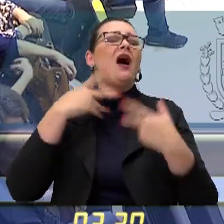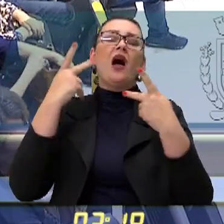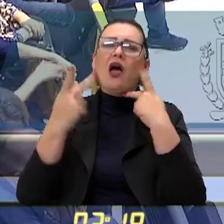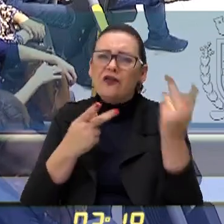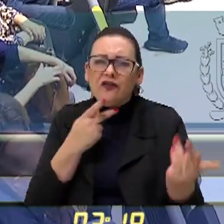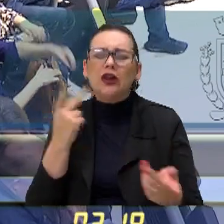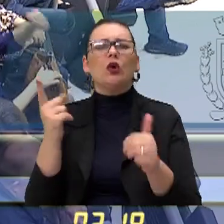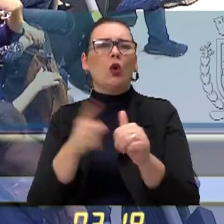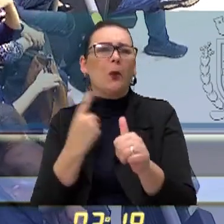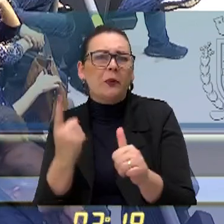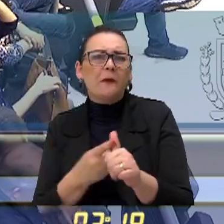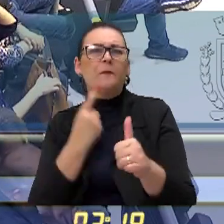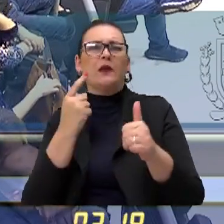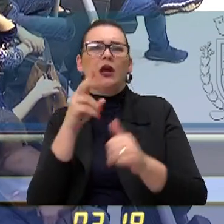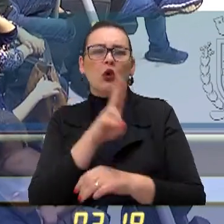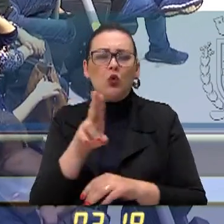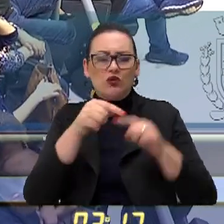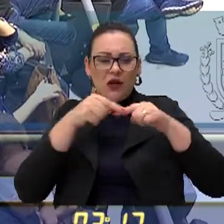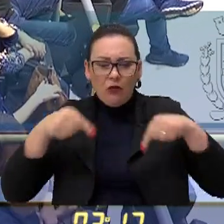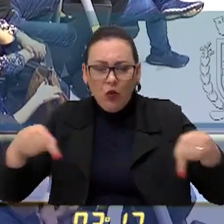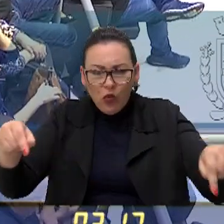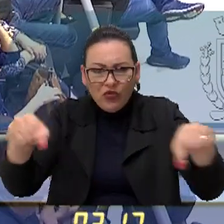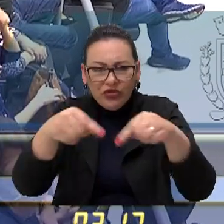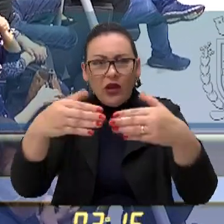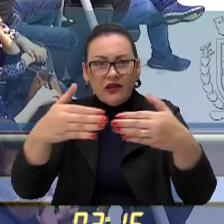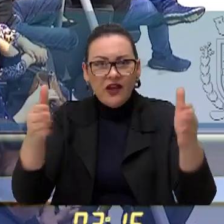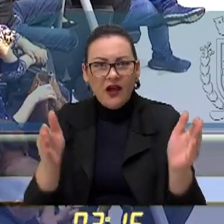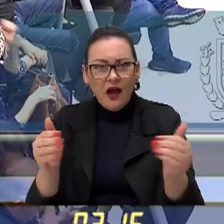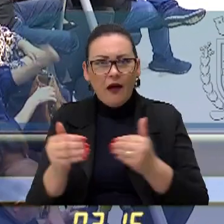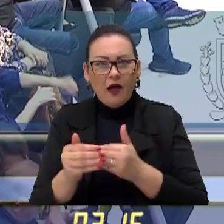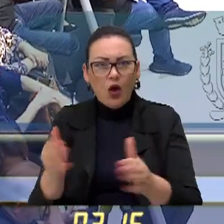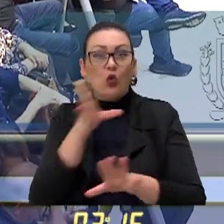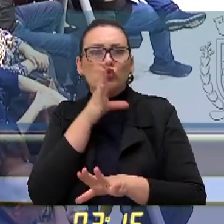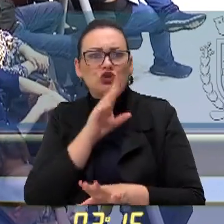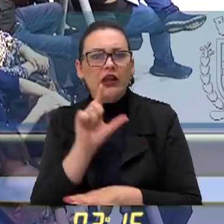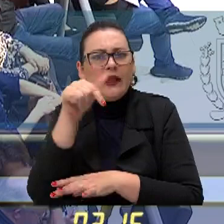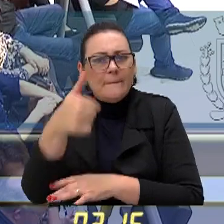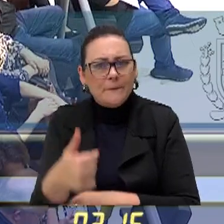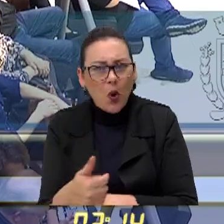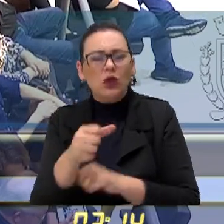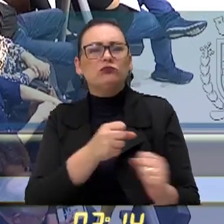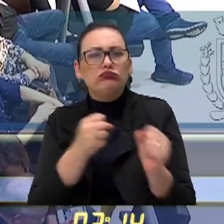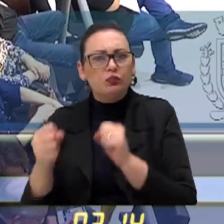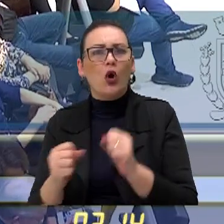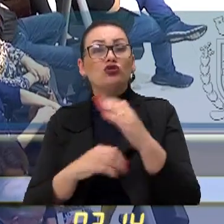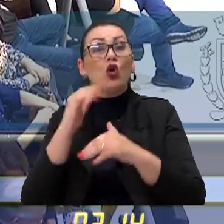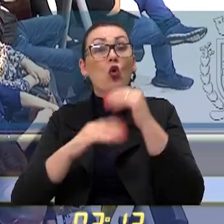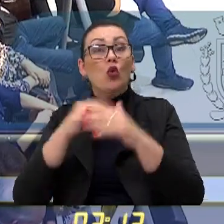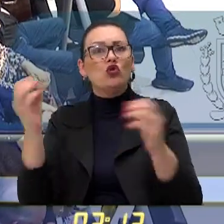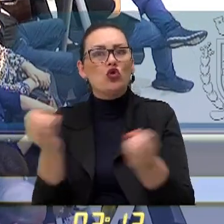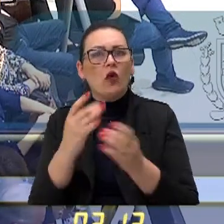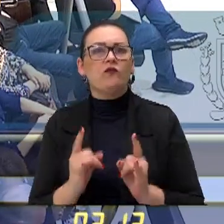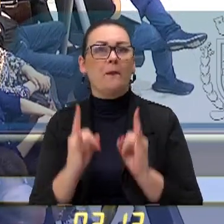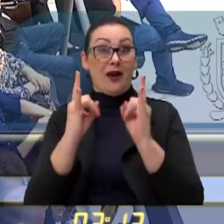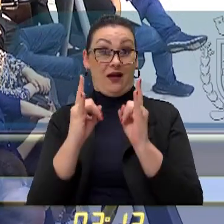que num primeiro momento seriam colocados esses containers de forma emergencial e que no futuro seria construído um